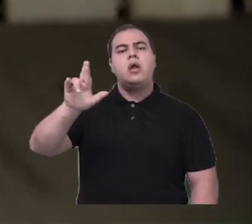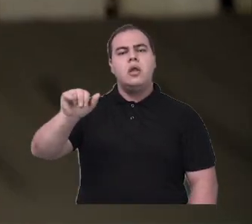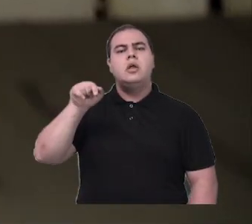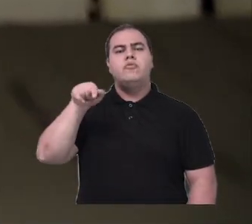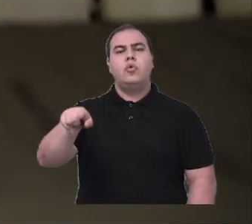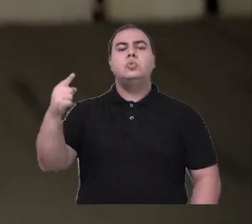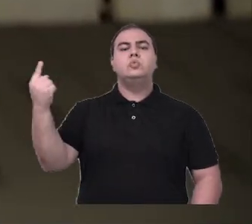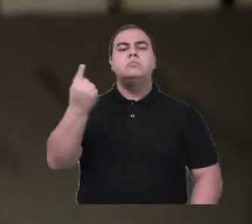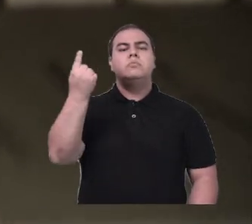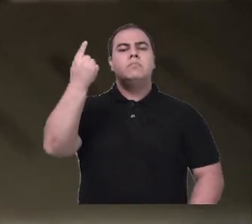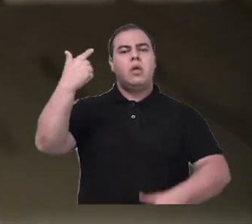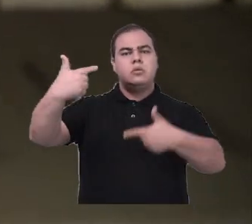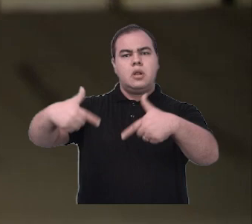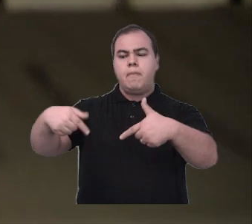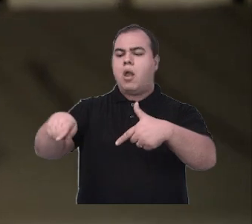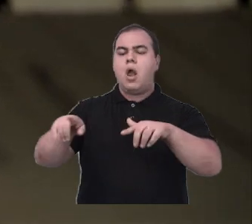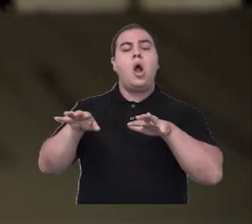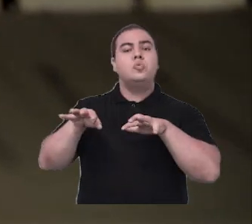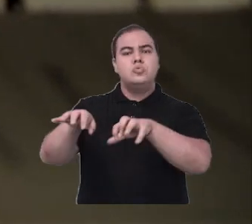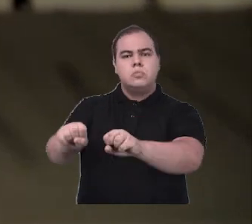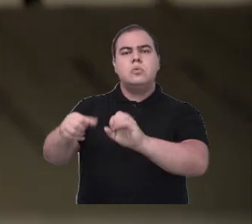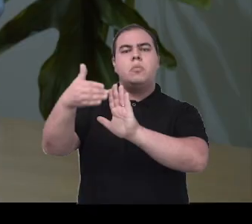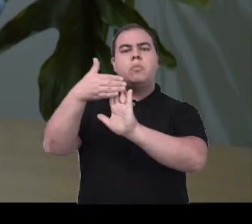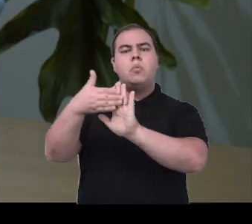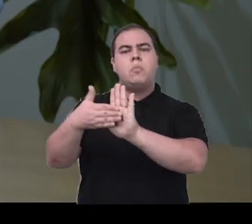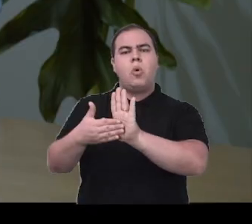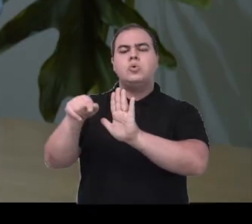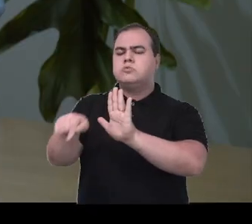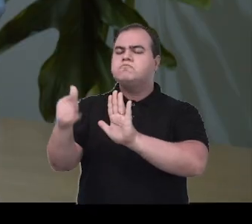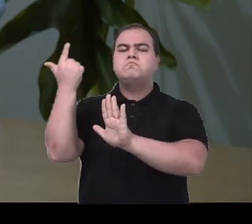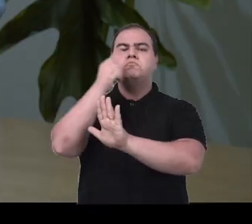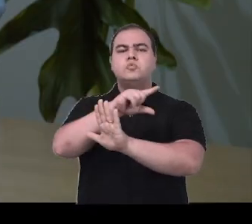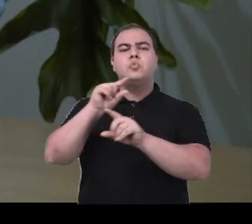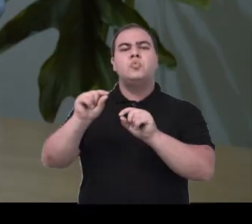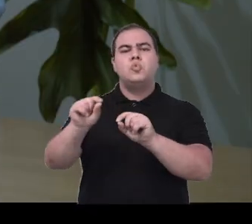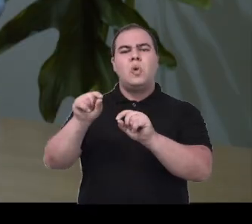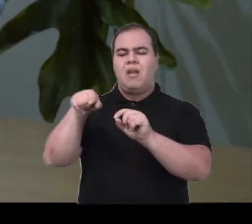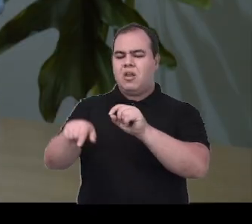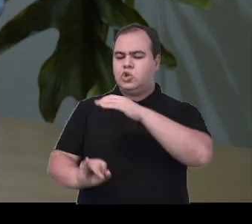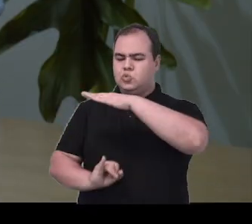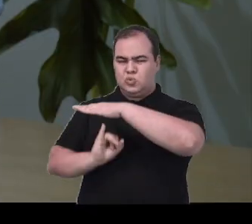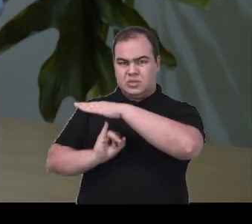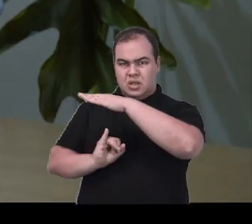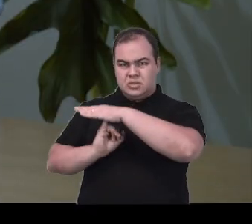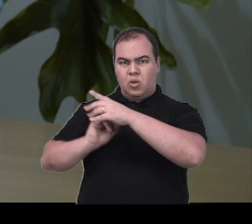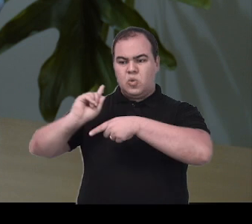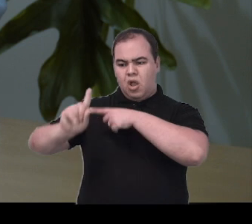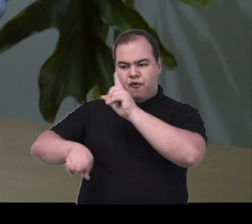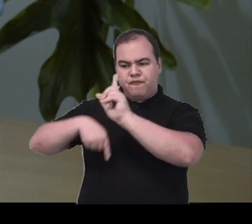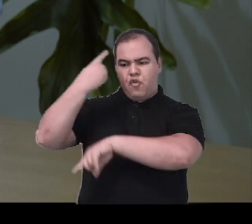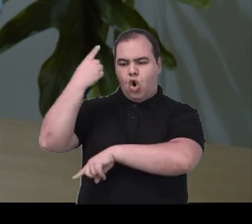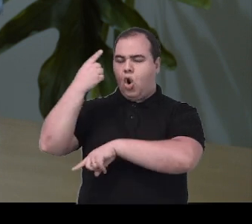primeiros serviços que assumiram a proposta de desinstitucionalização